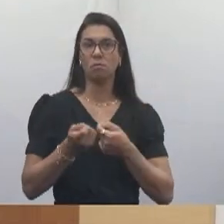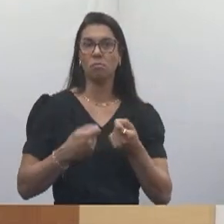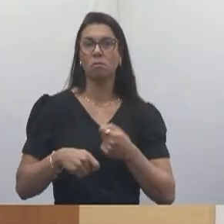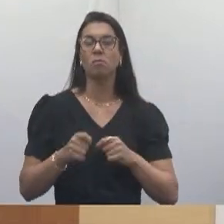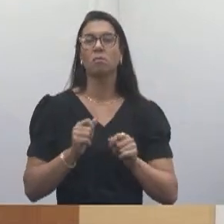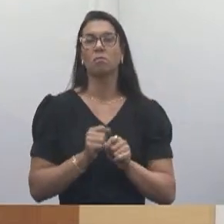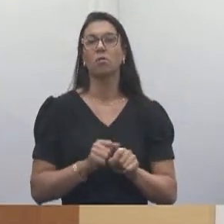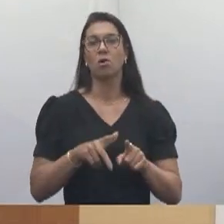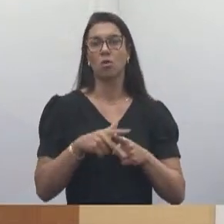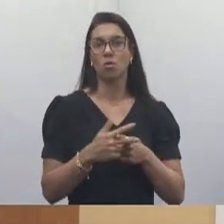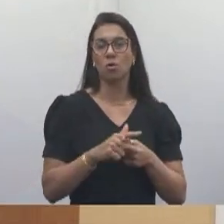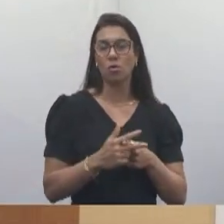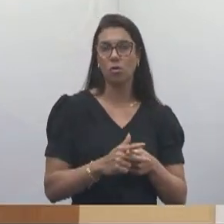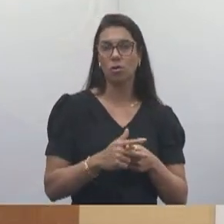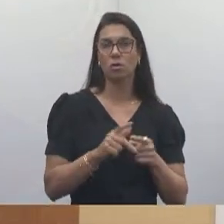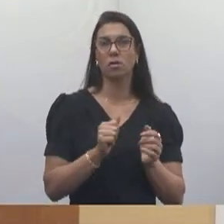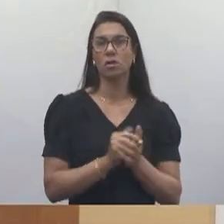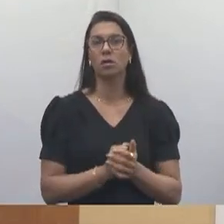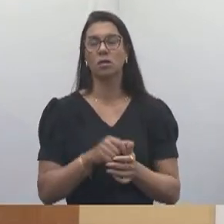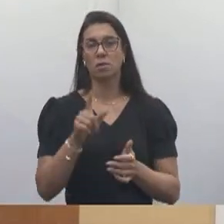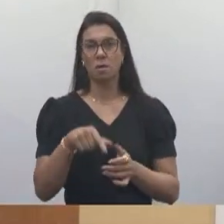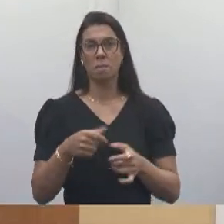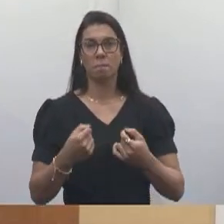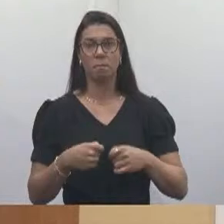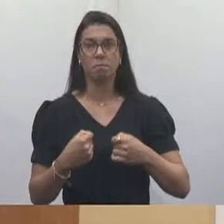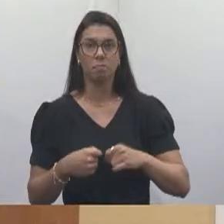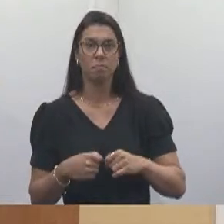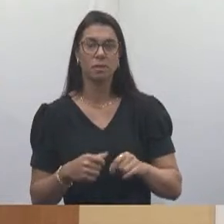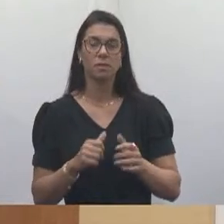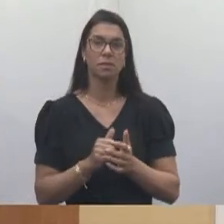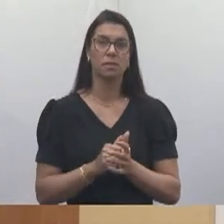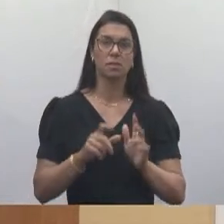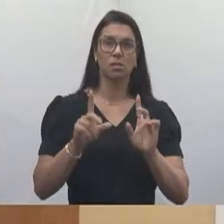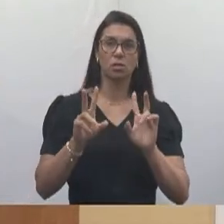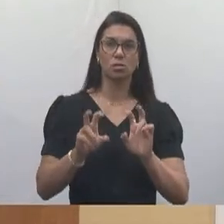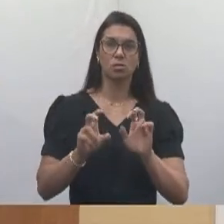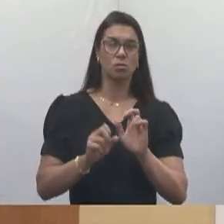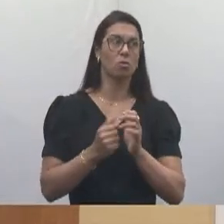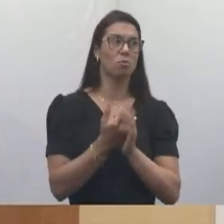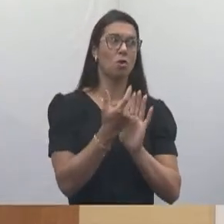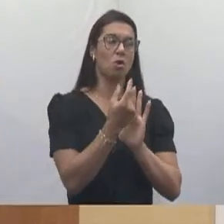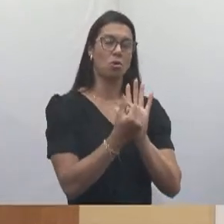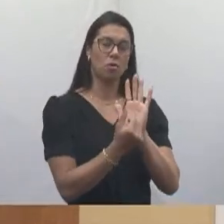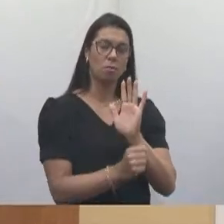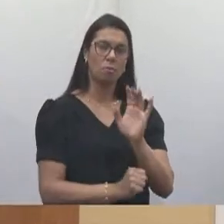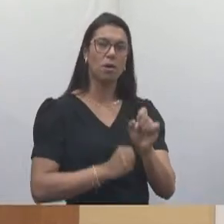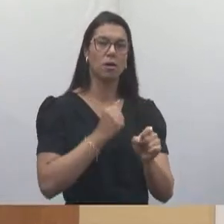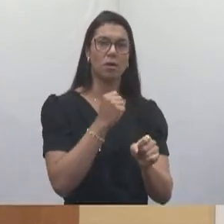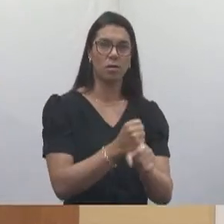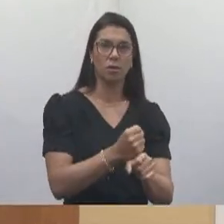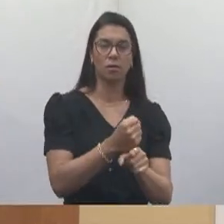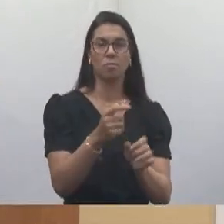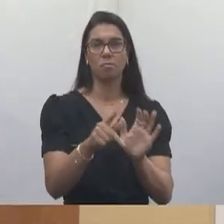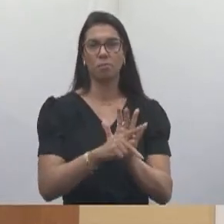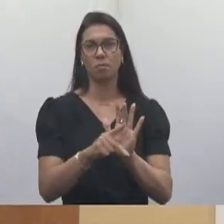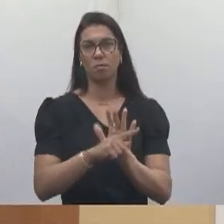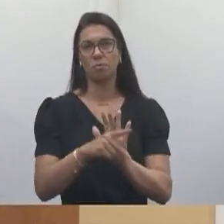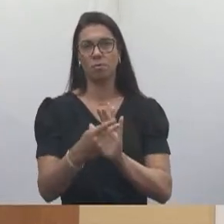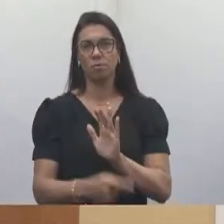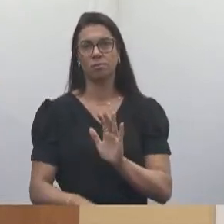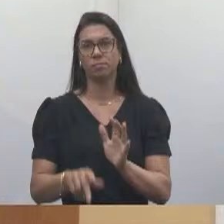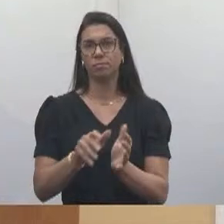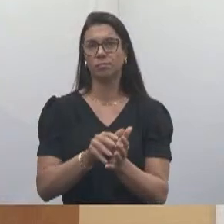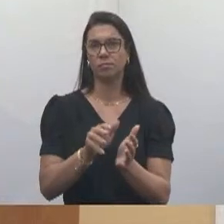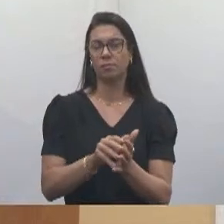ajustes e conciliações necessários quanto à elaboração do orçamento anual do município, ao atendimento ao disposto do